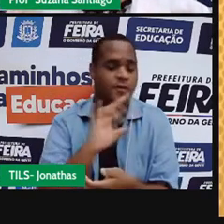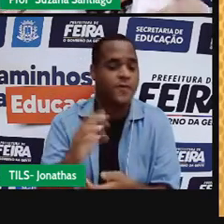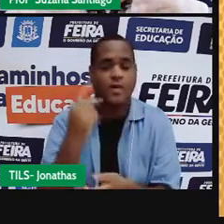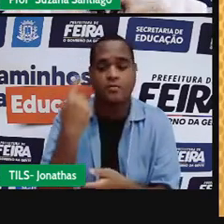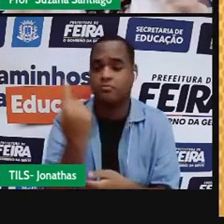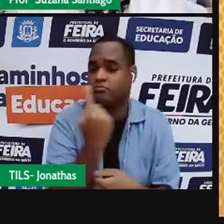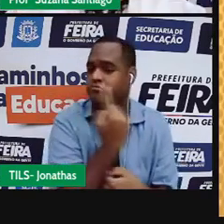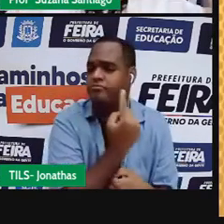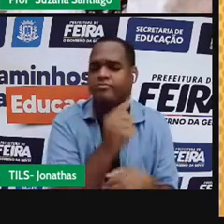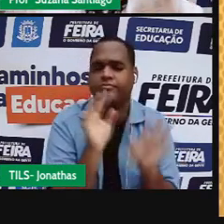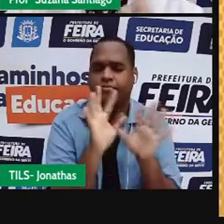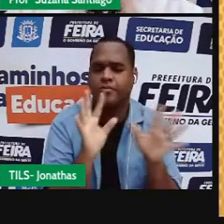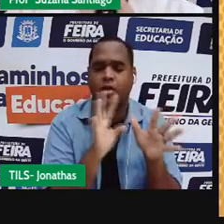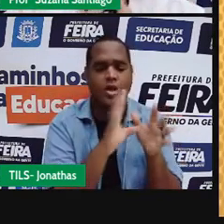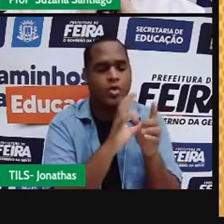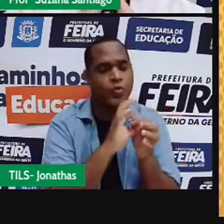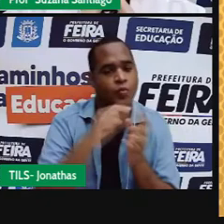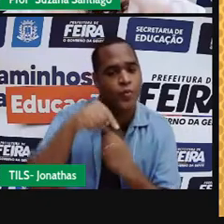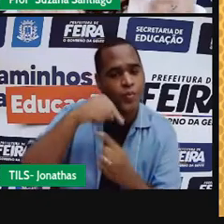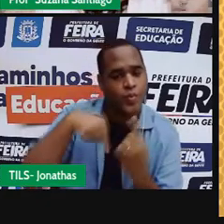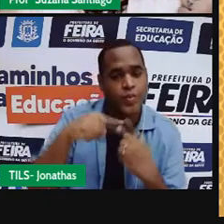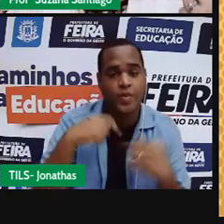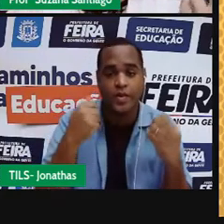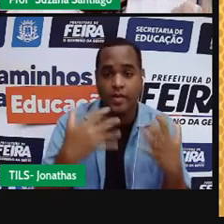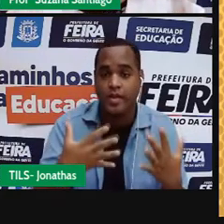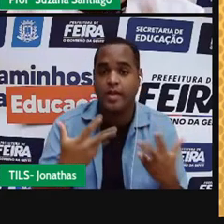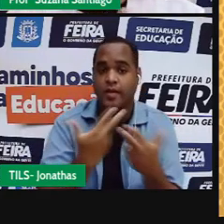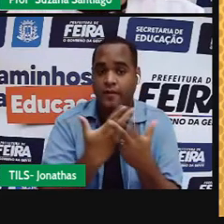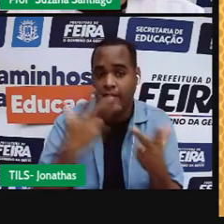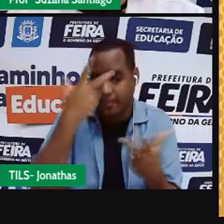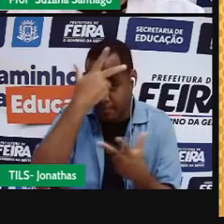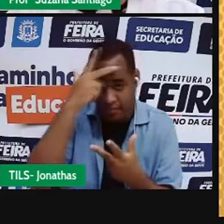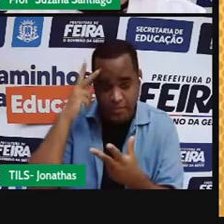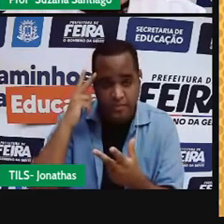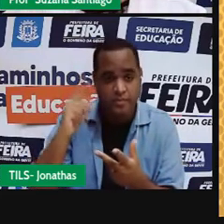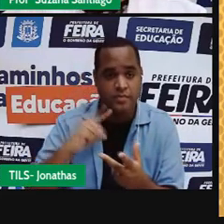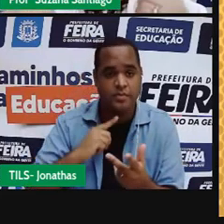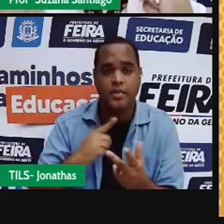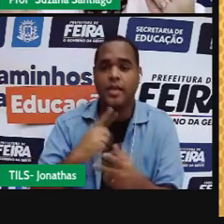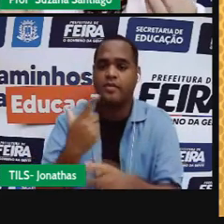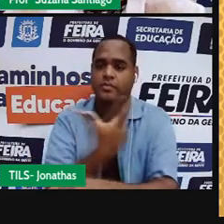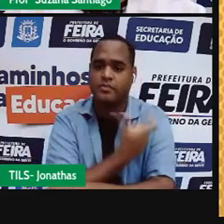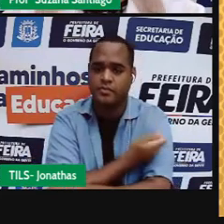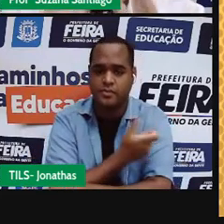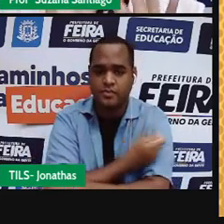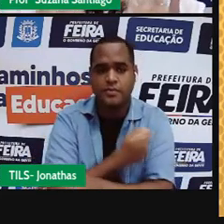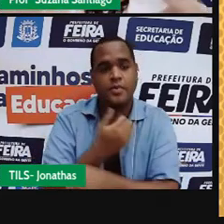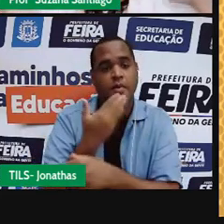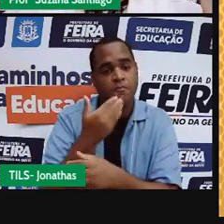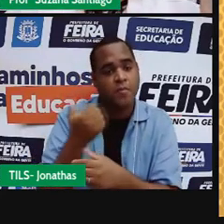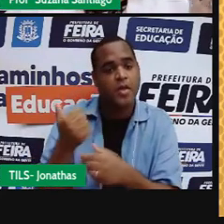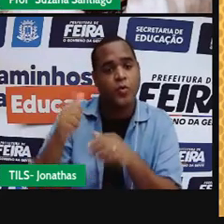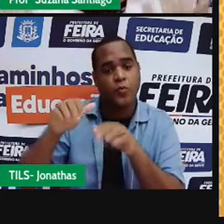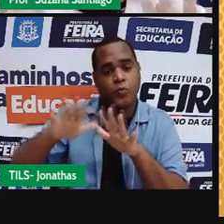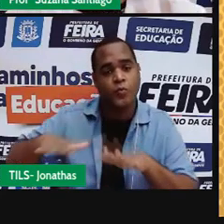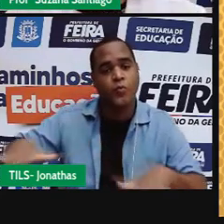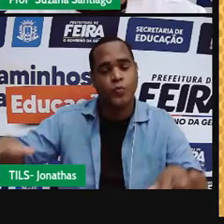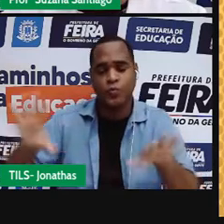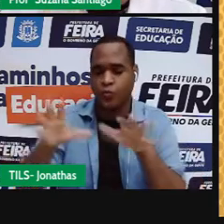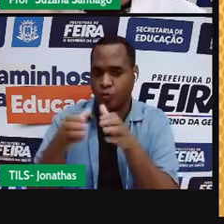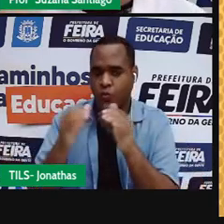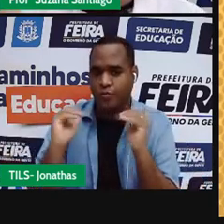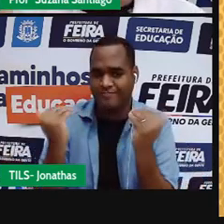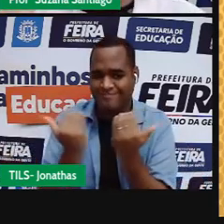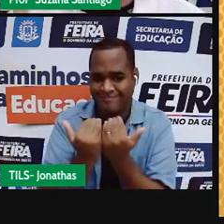A vacina é o coletivo. Então, quanto mais pessoas tomam vacina, melhor para a